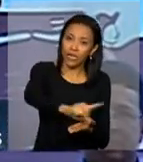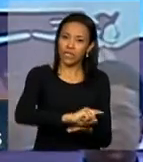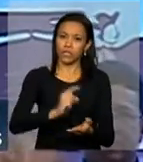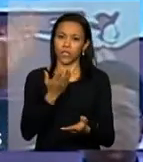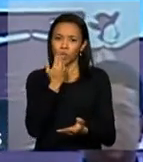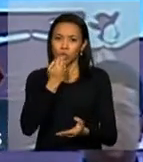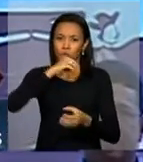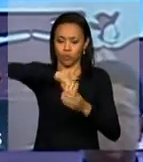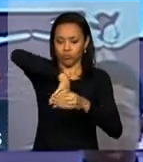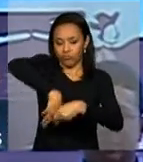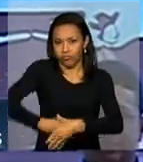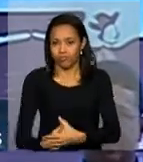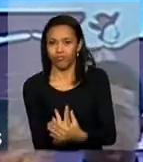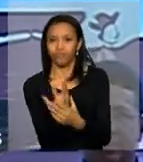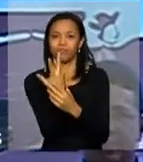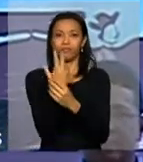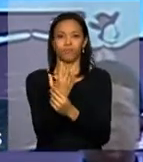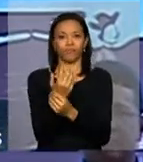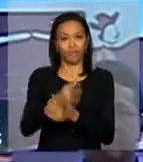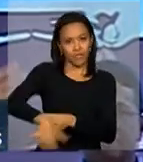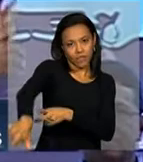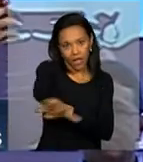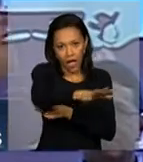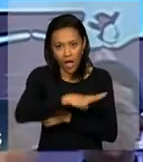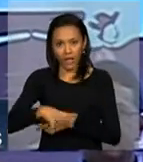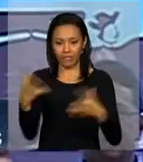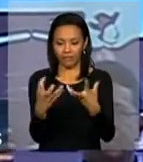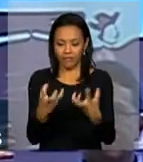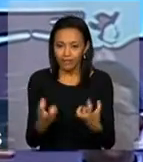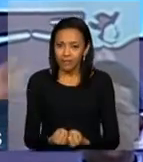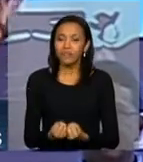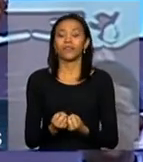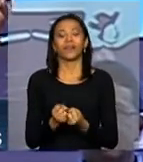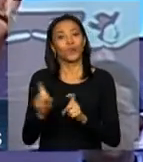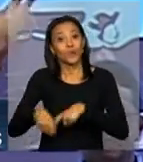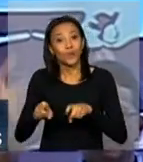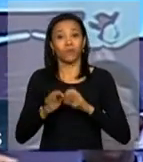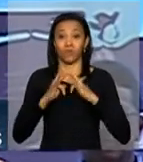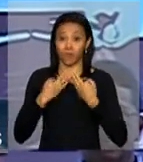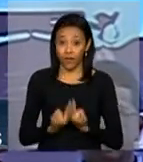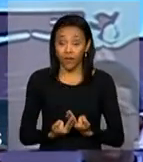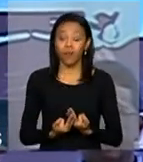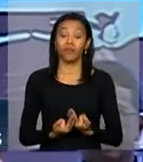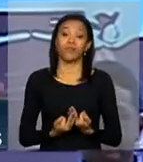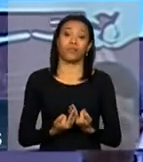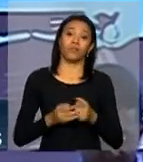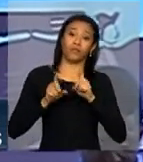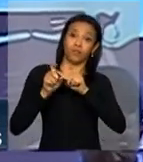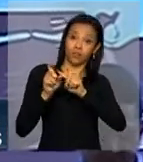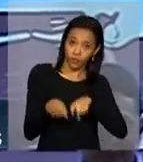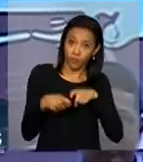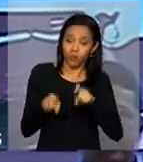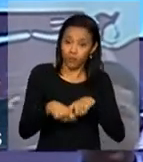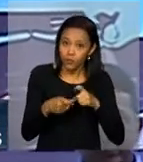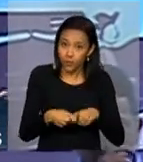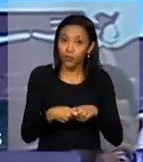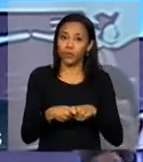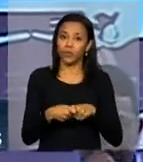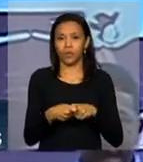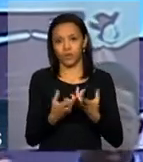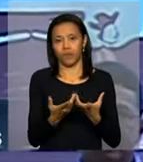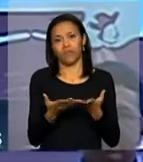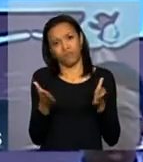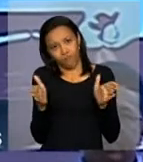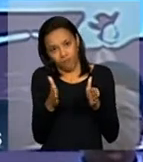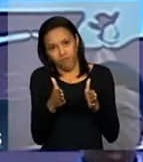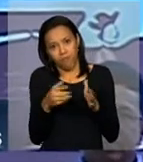da agricultura no semiárido, da agricultura familiar, da agricultura do médio